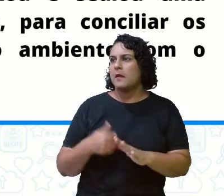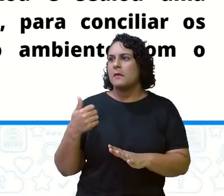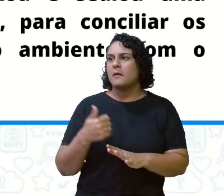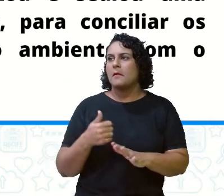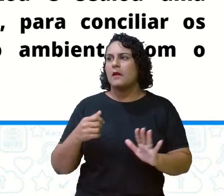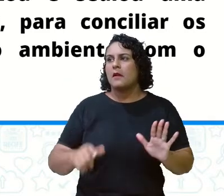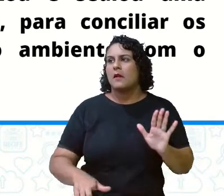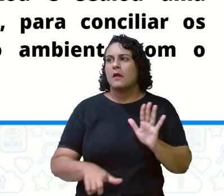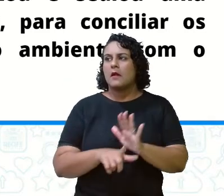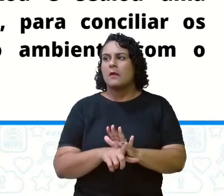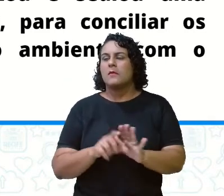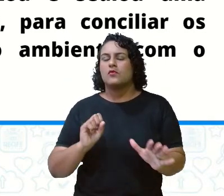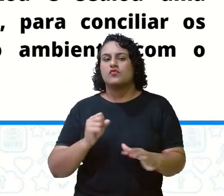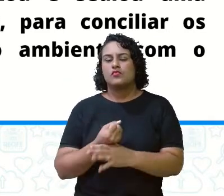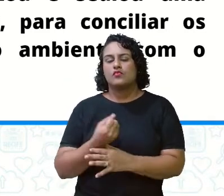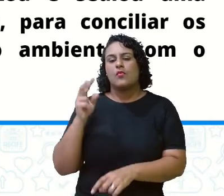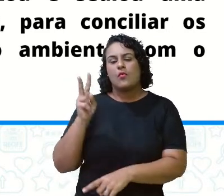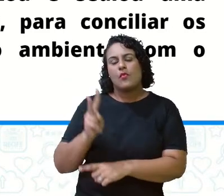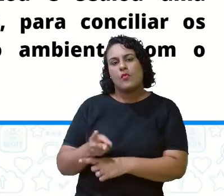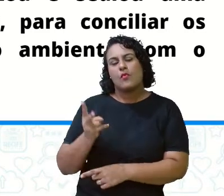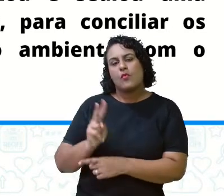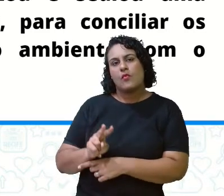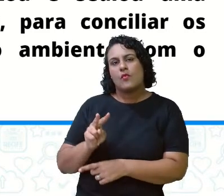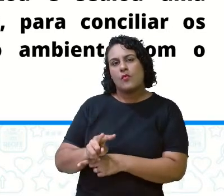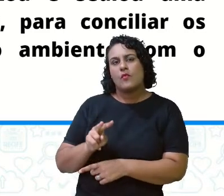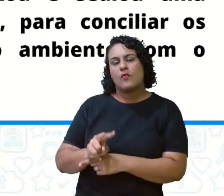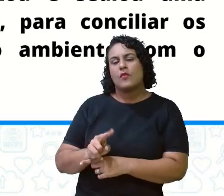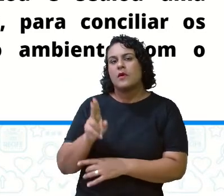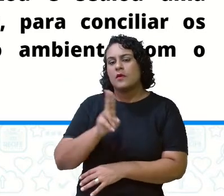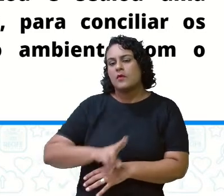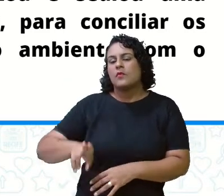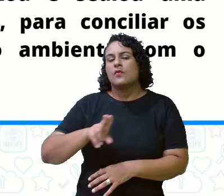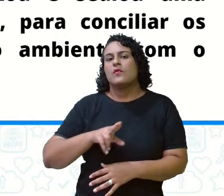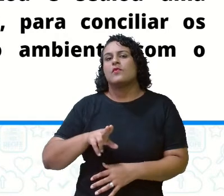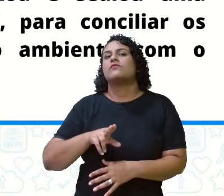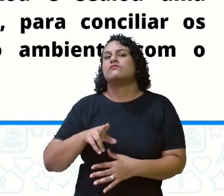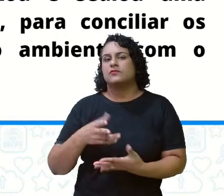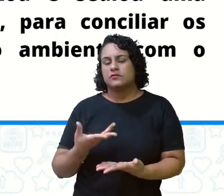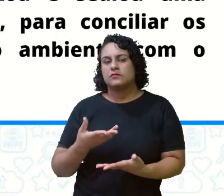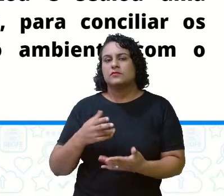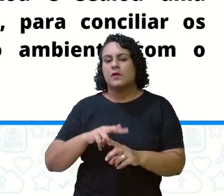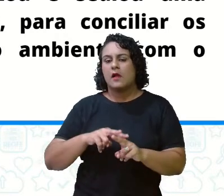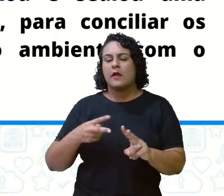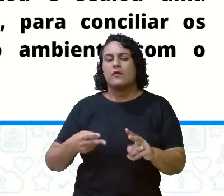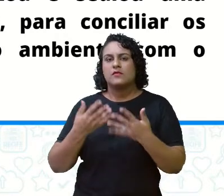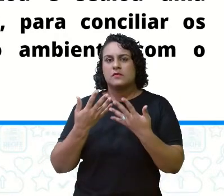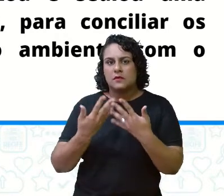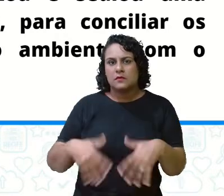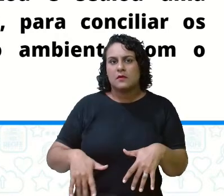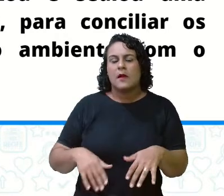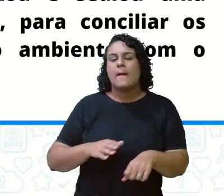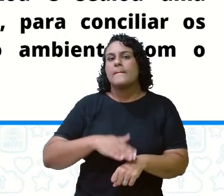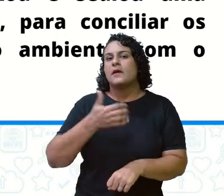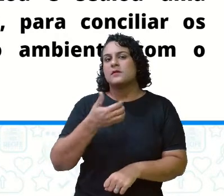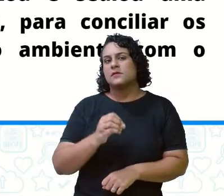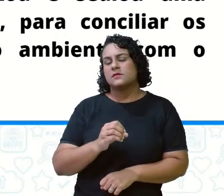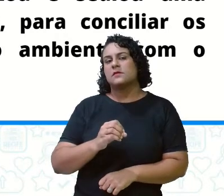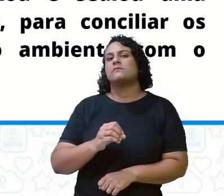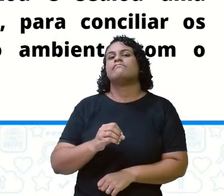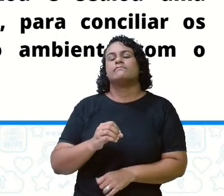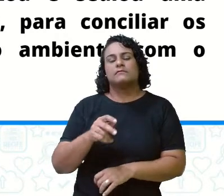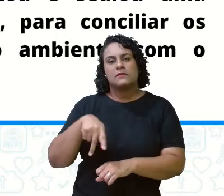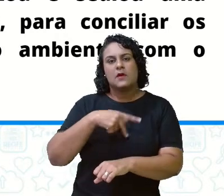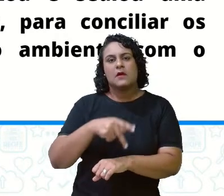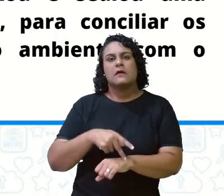a conservação e o uso sustentável dos recursos naturais. Mais de 160 países assinaram o acordo,